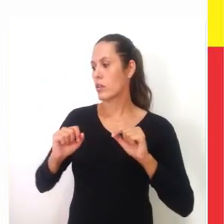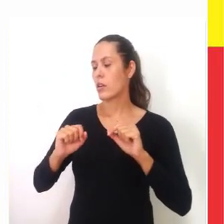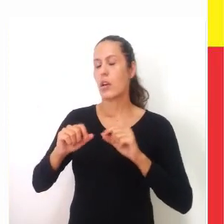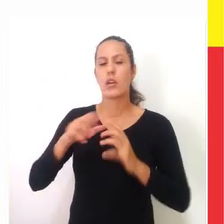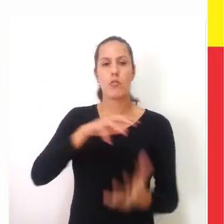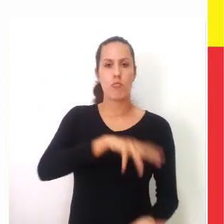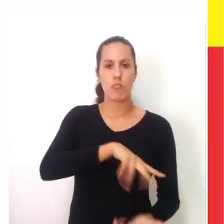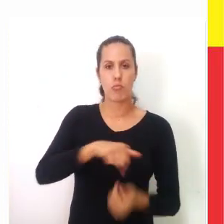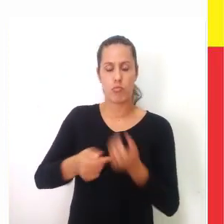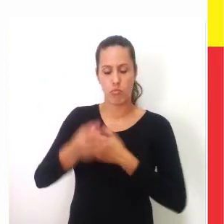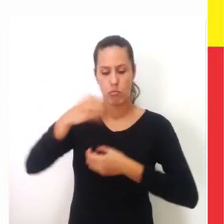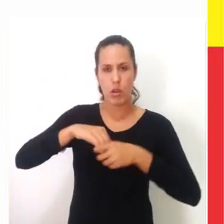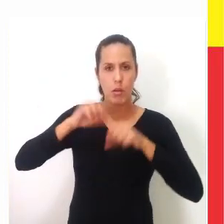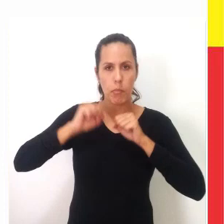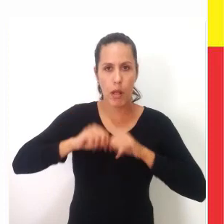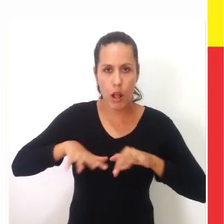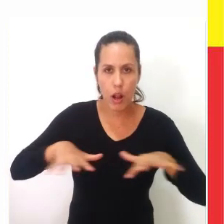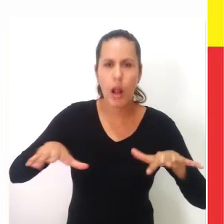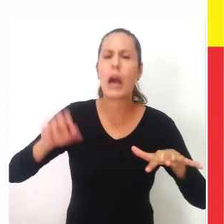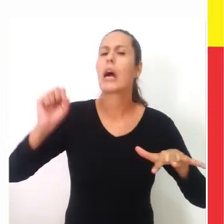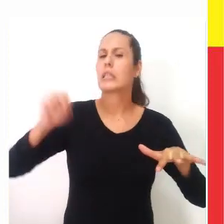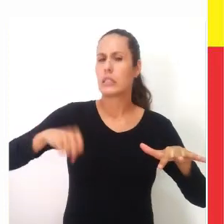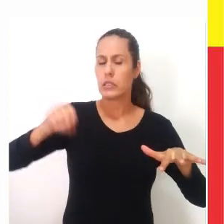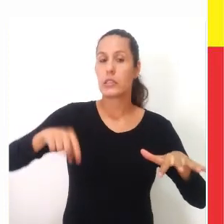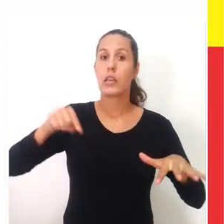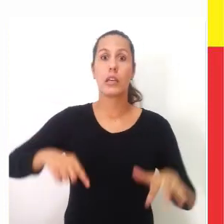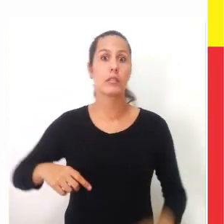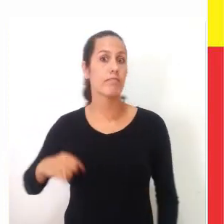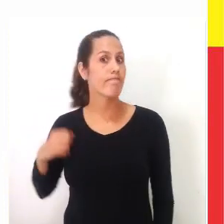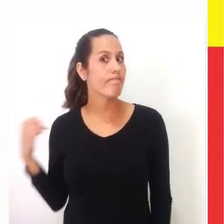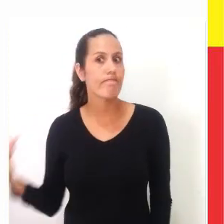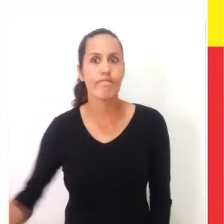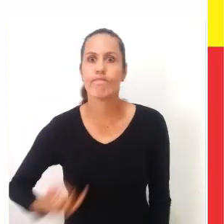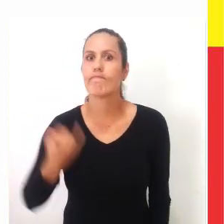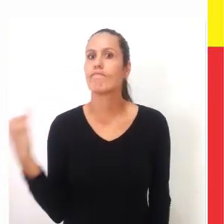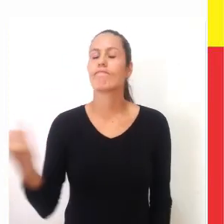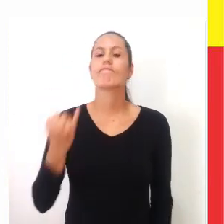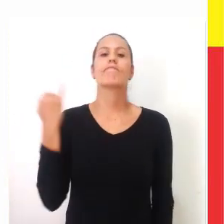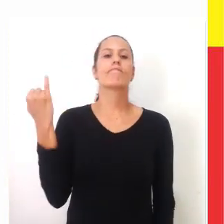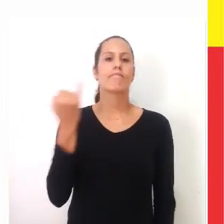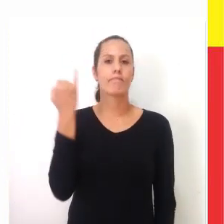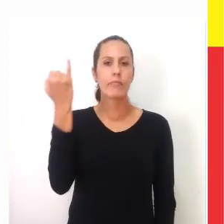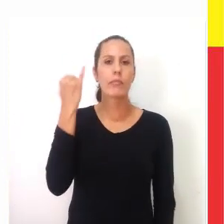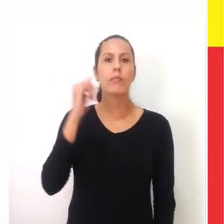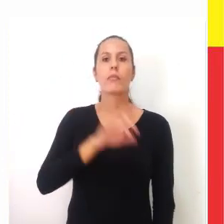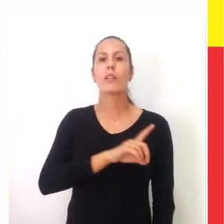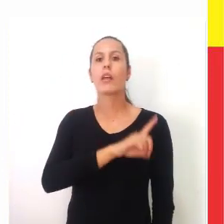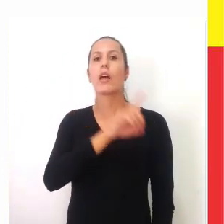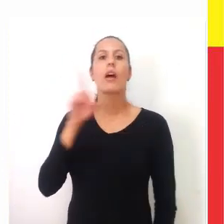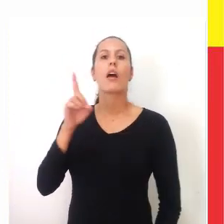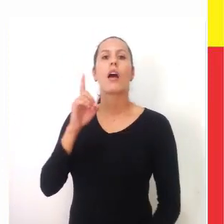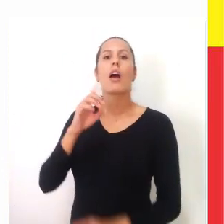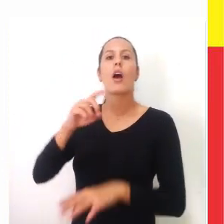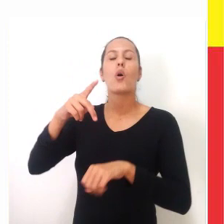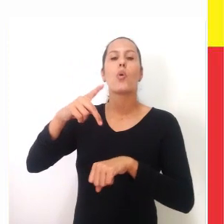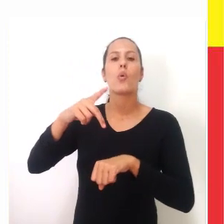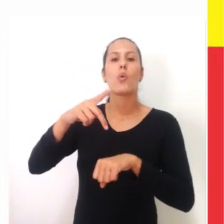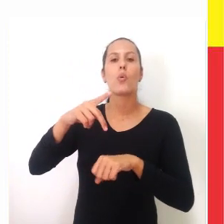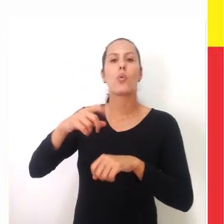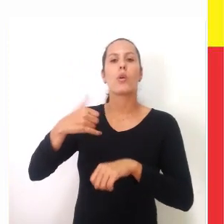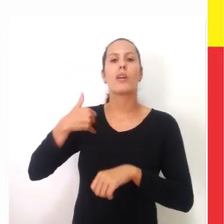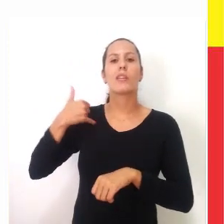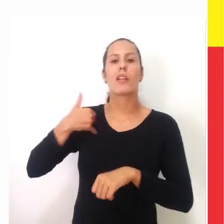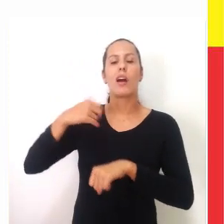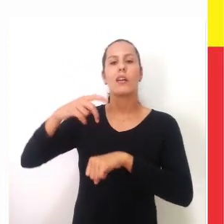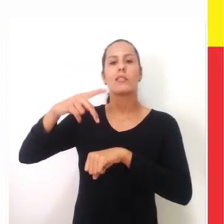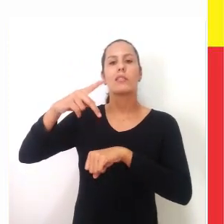distribuição geográfica e são úteis, extremamente úteis, para a datação de rochas,